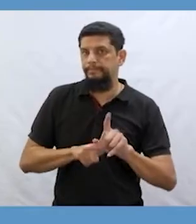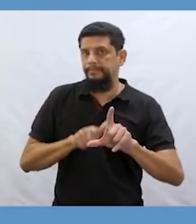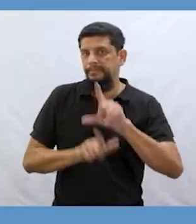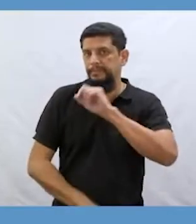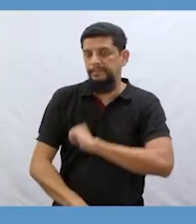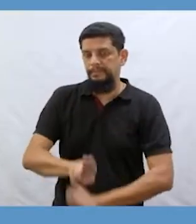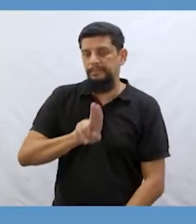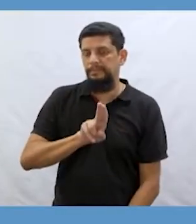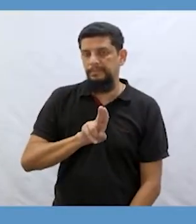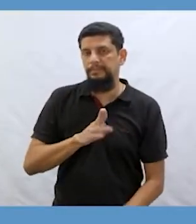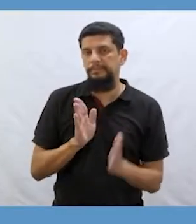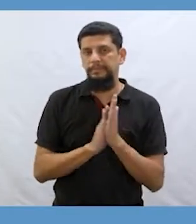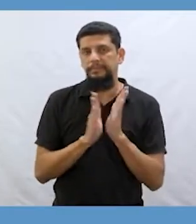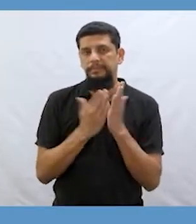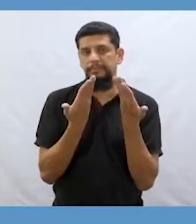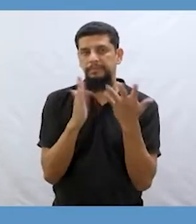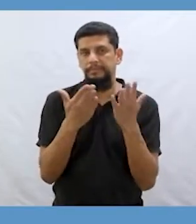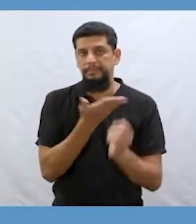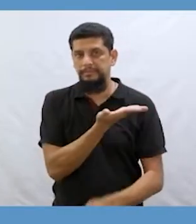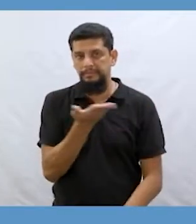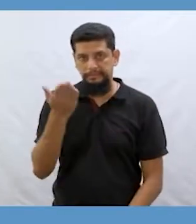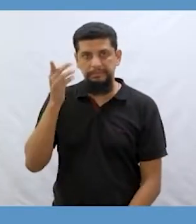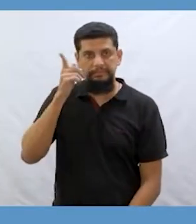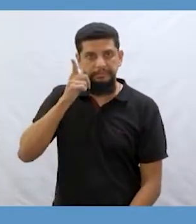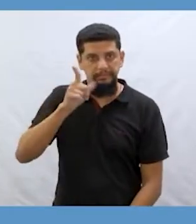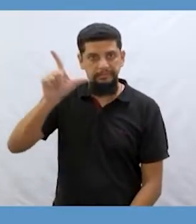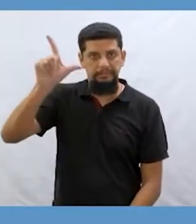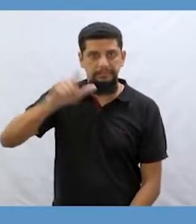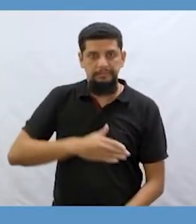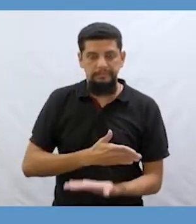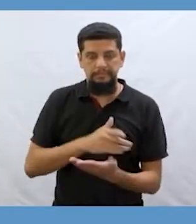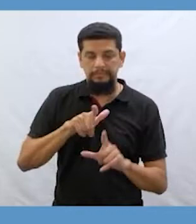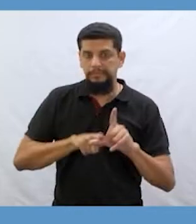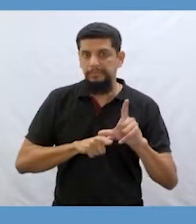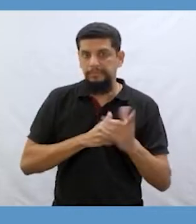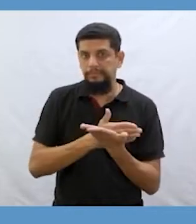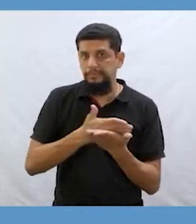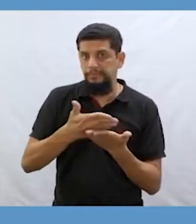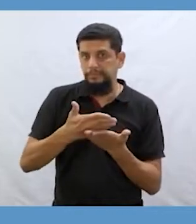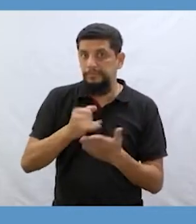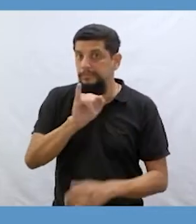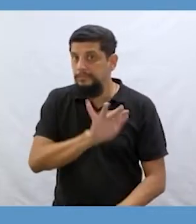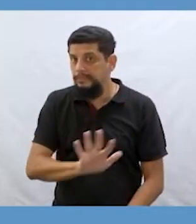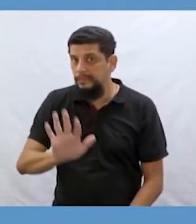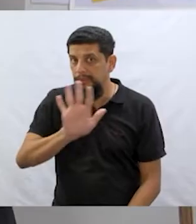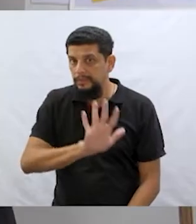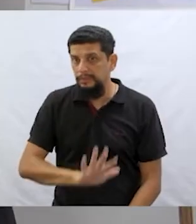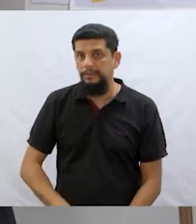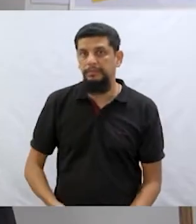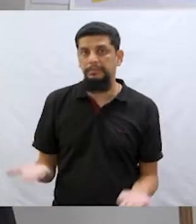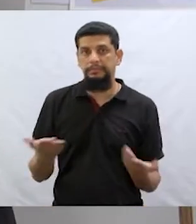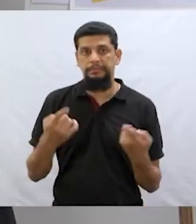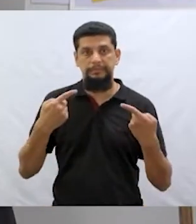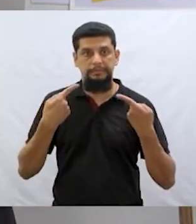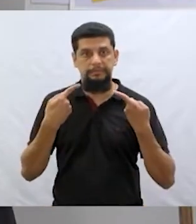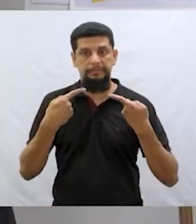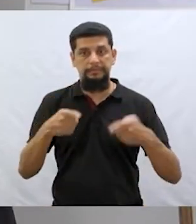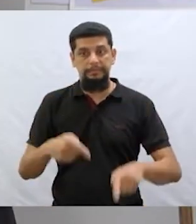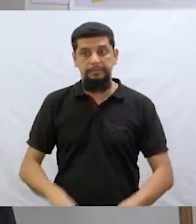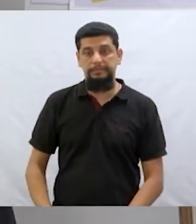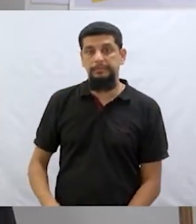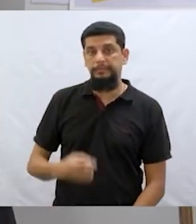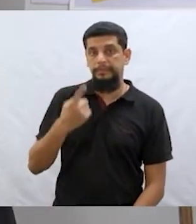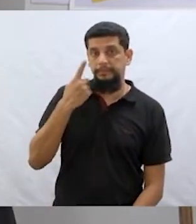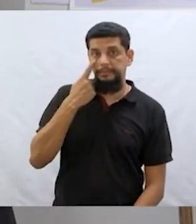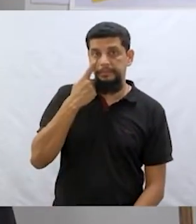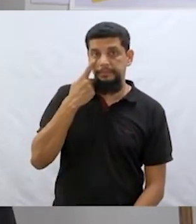U. Parabéns para você que já reconheceu a letra inicial dessas imagens. Vamos passar para mais um desafio? Mais